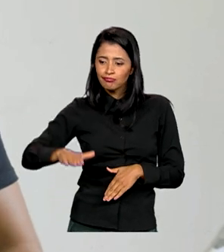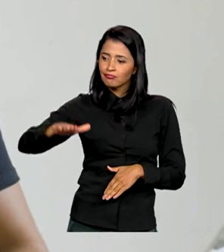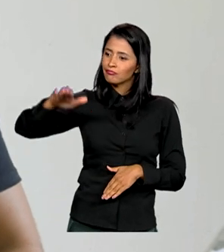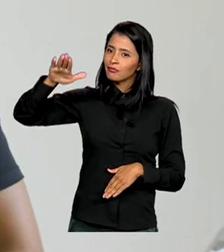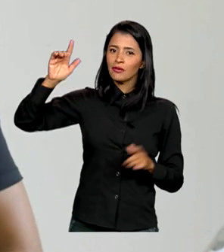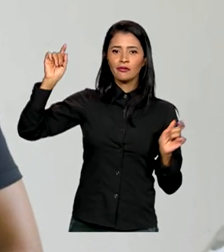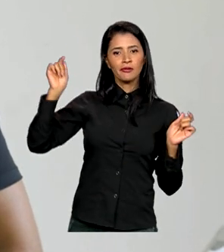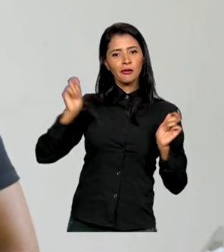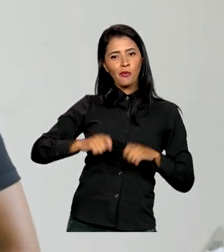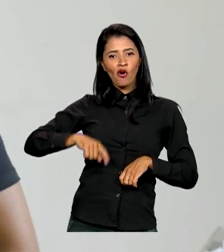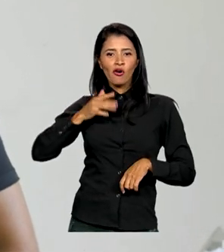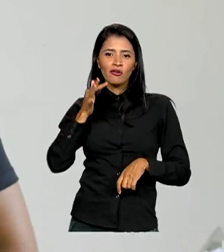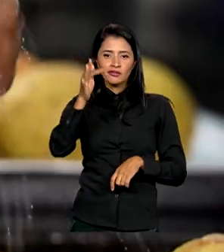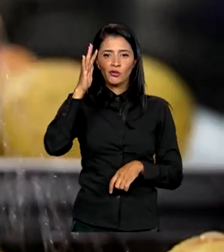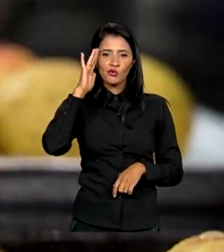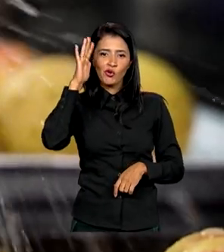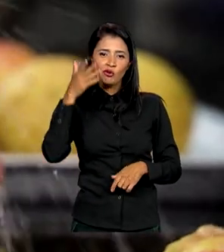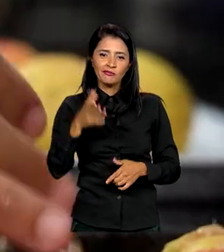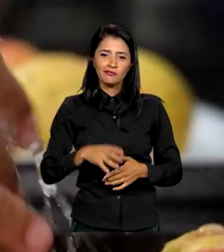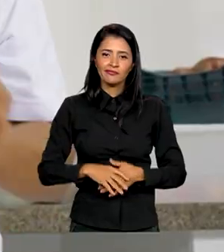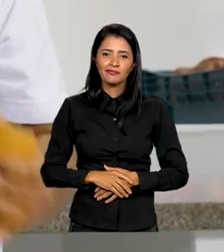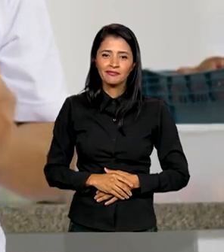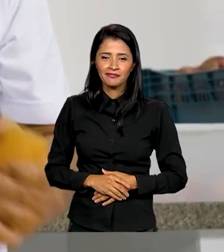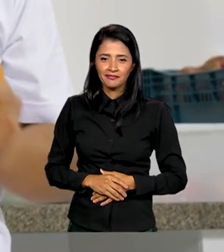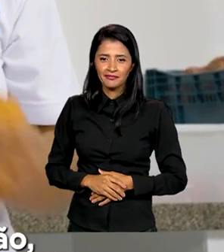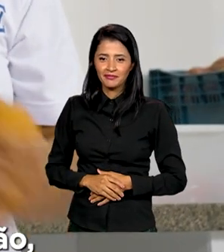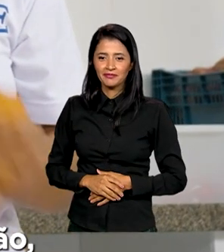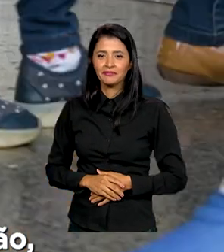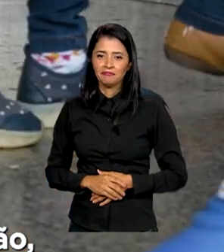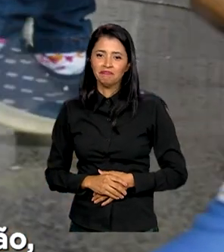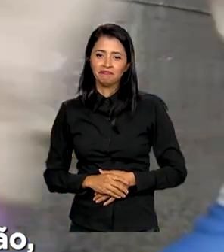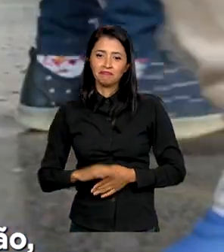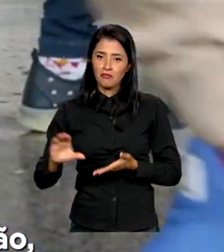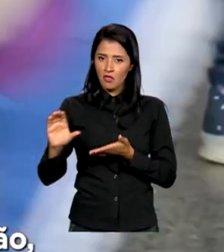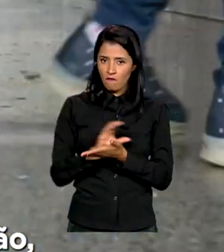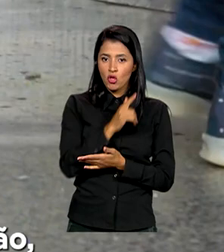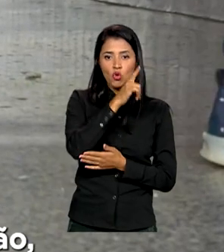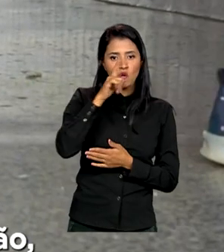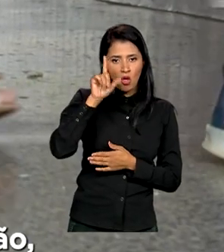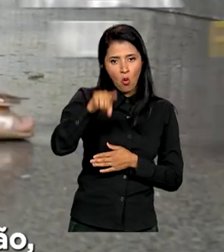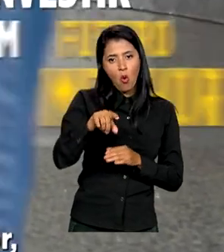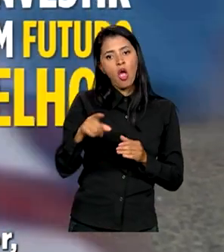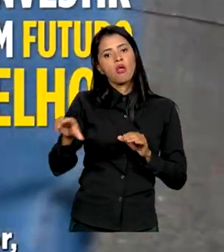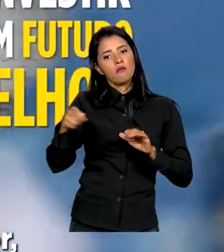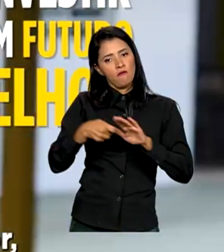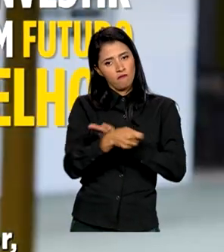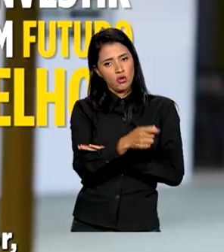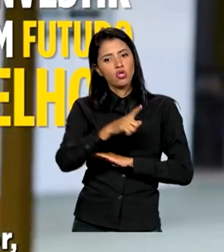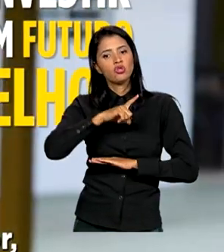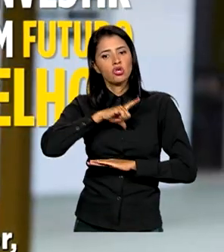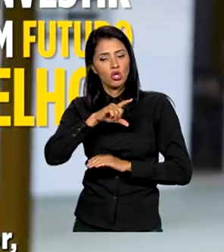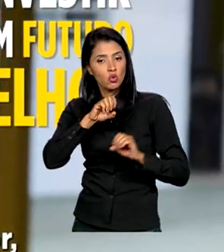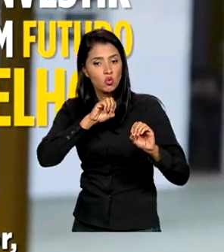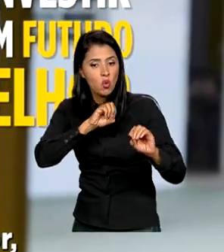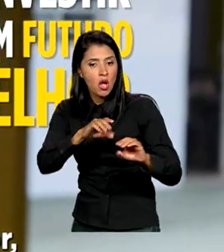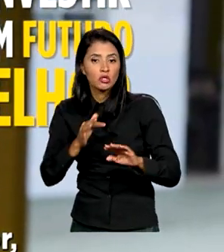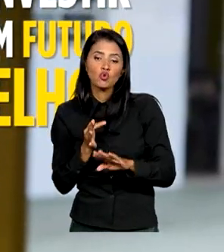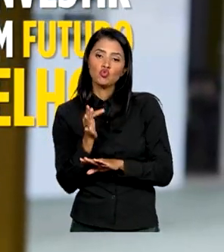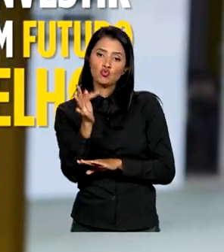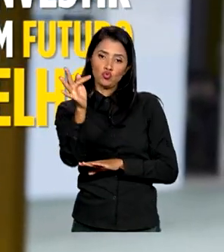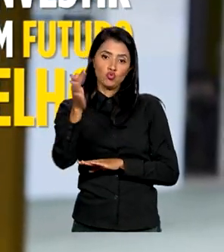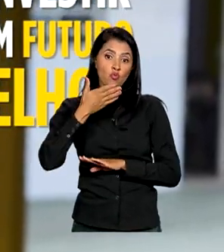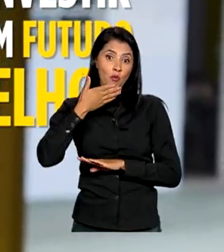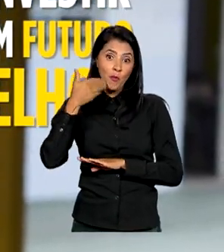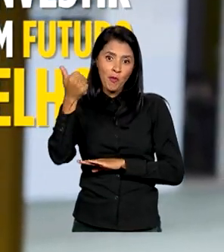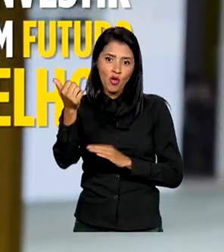tornar aquilo que ele nasceu para ser. Investir no lanche é investir em educação, é investir realmente no futuro melhor